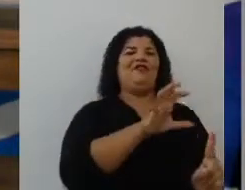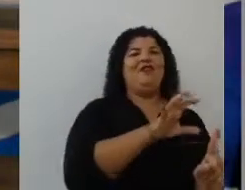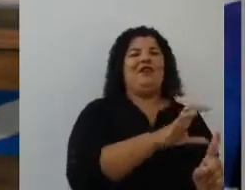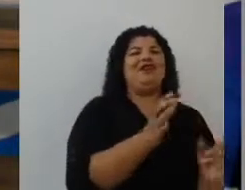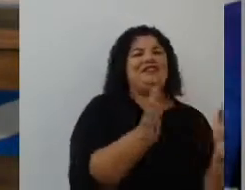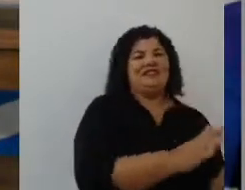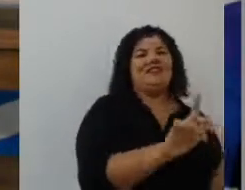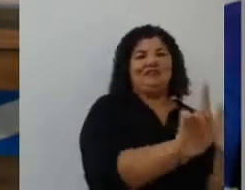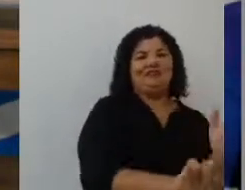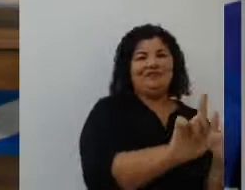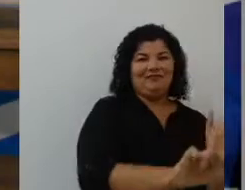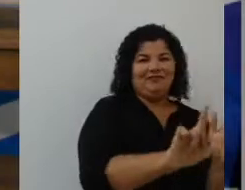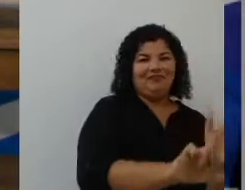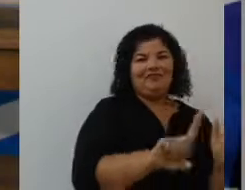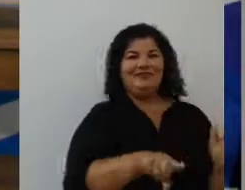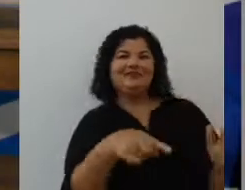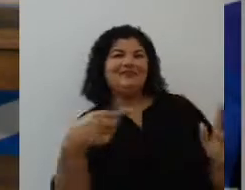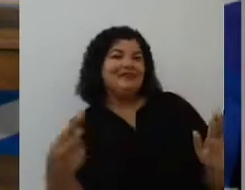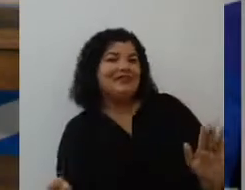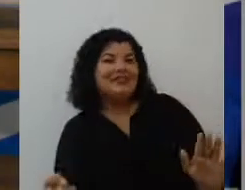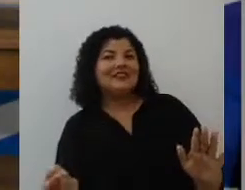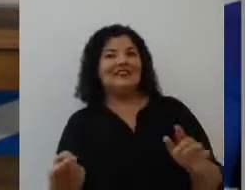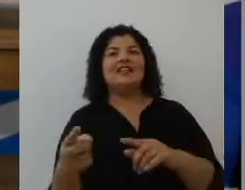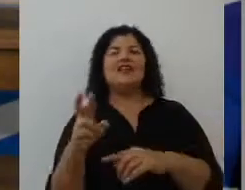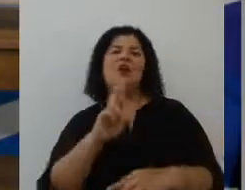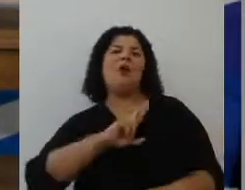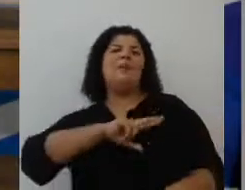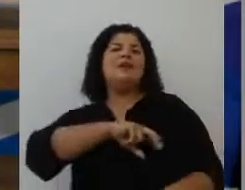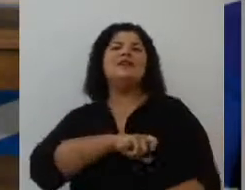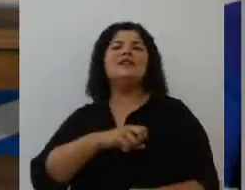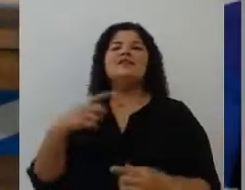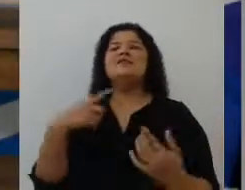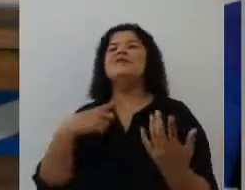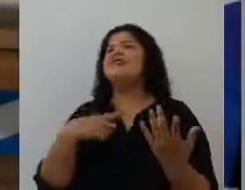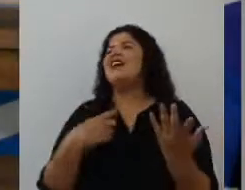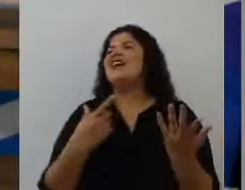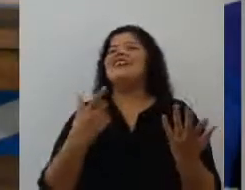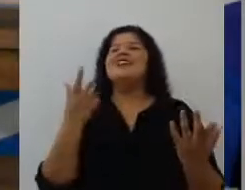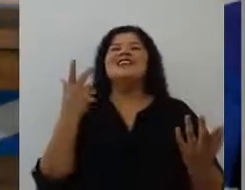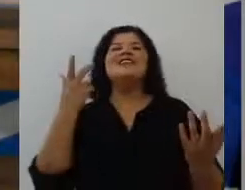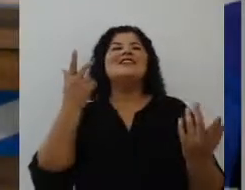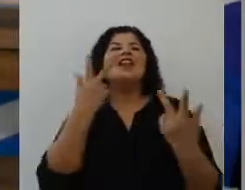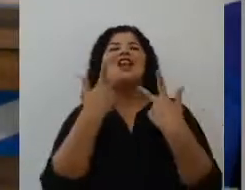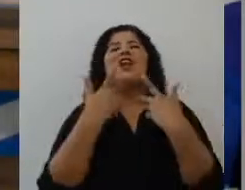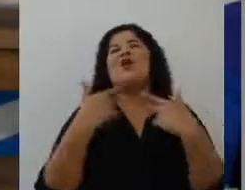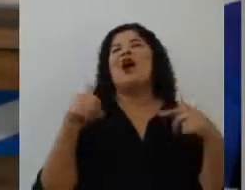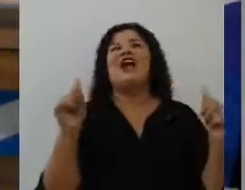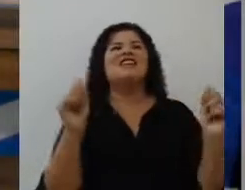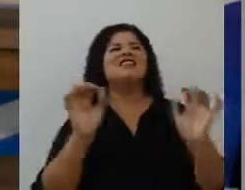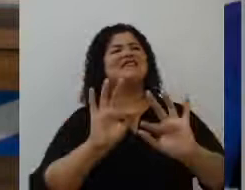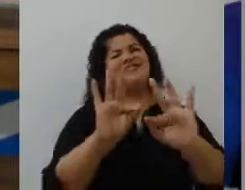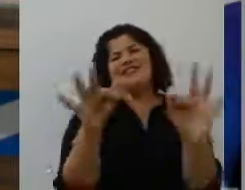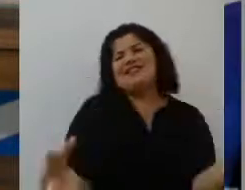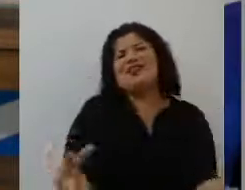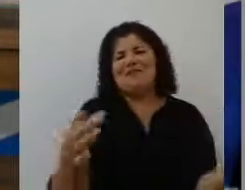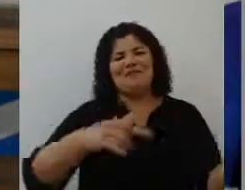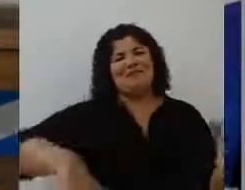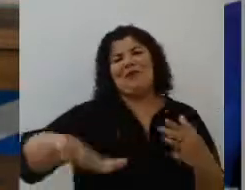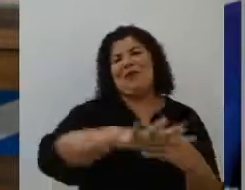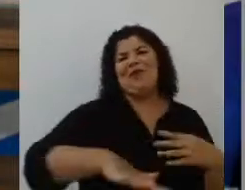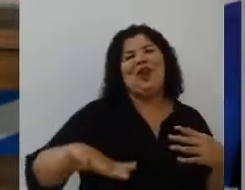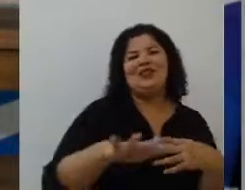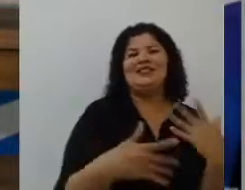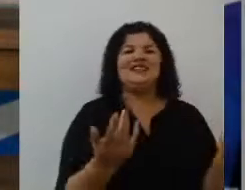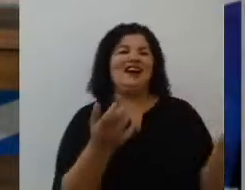neoclassicismo, tá? Aqui no romantismo eu tenho motivos populares, a linguagem simples, temática popular. Nos